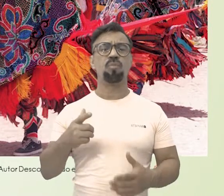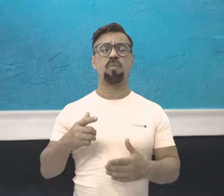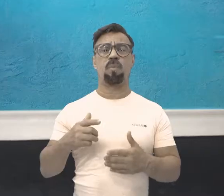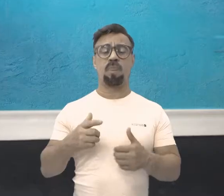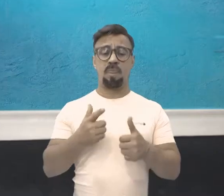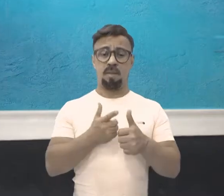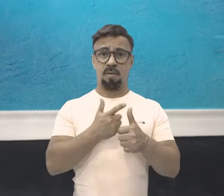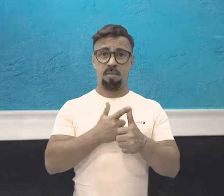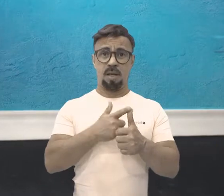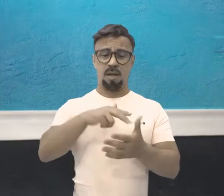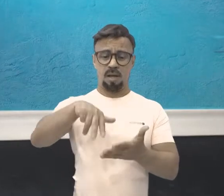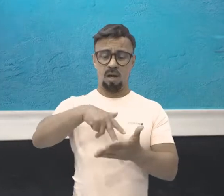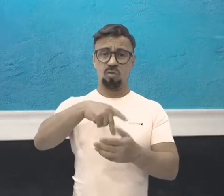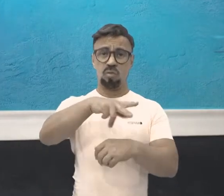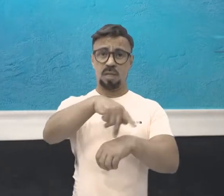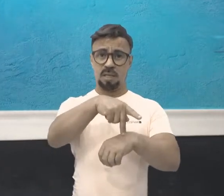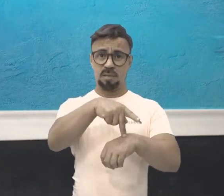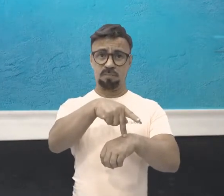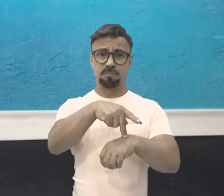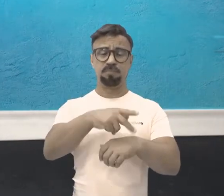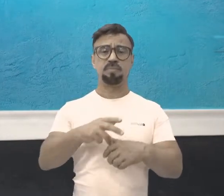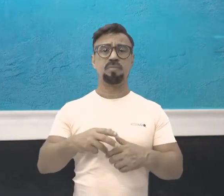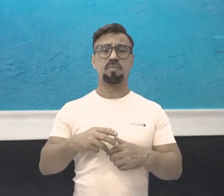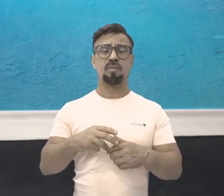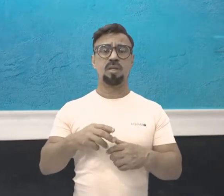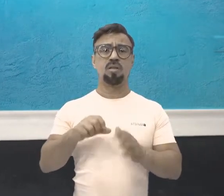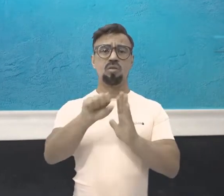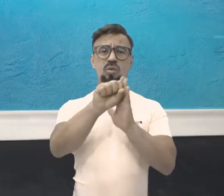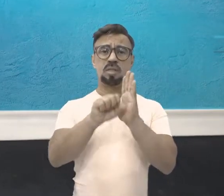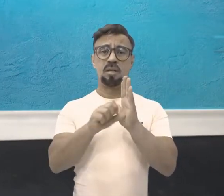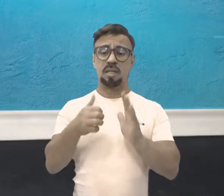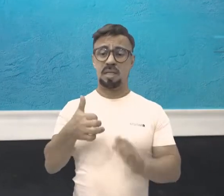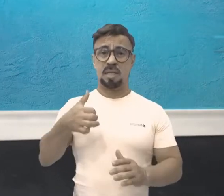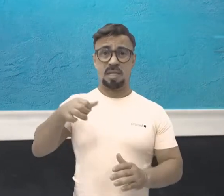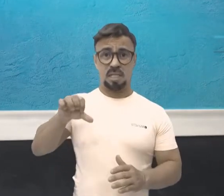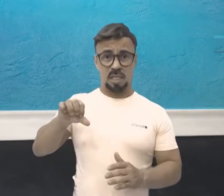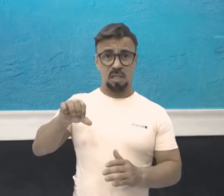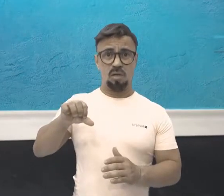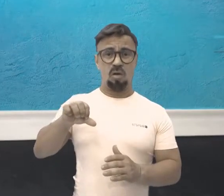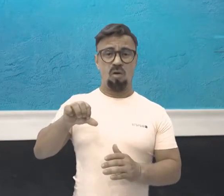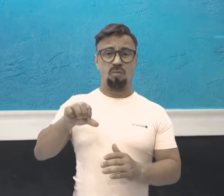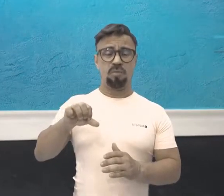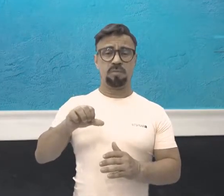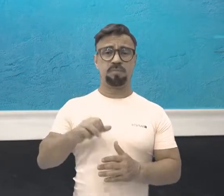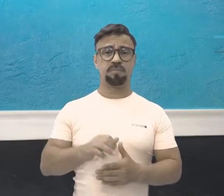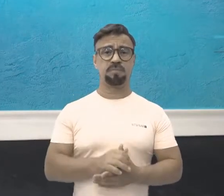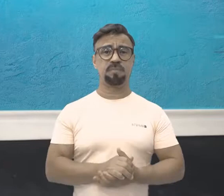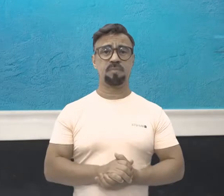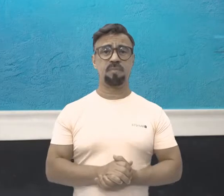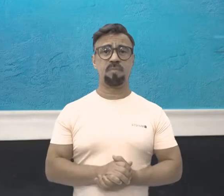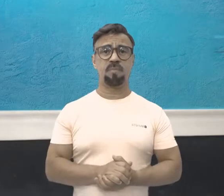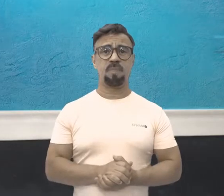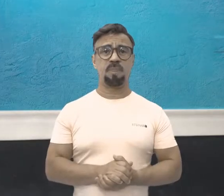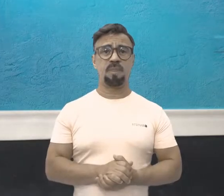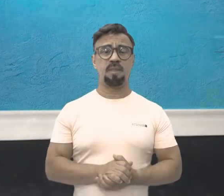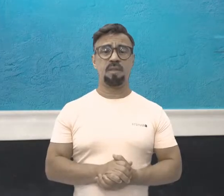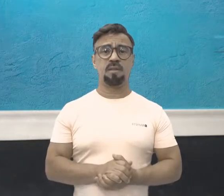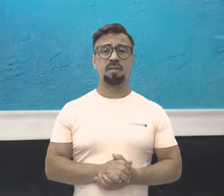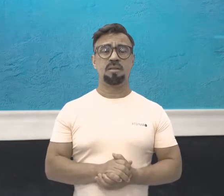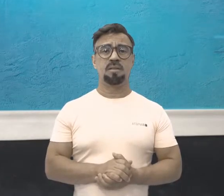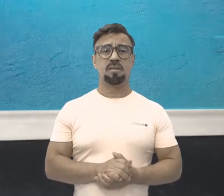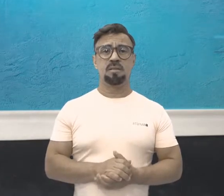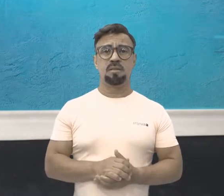maracatu nação, no século XIX, logo após do maracatu nação.